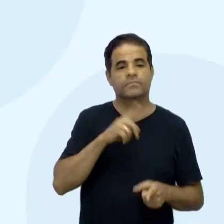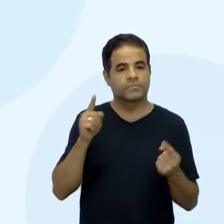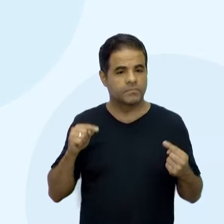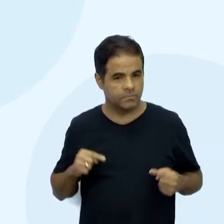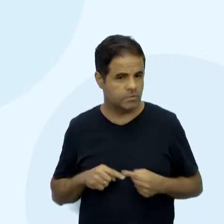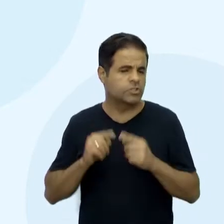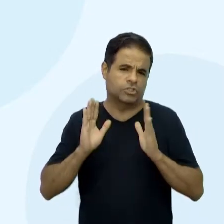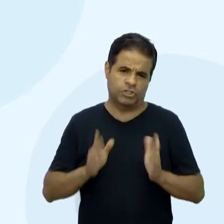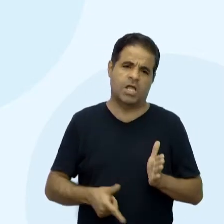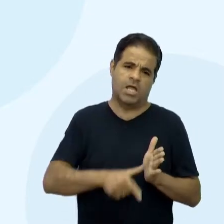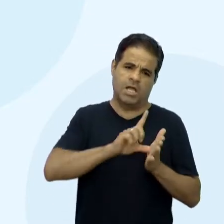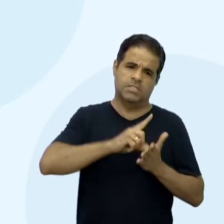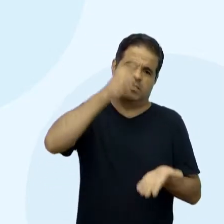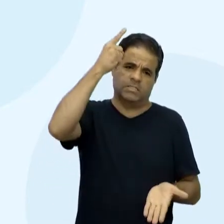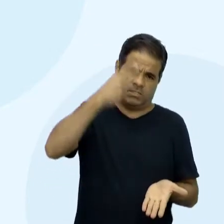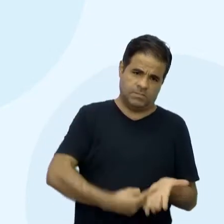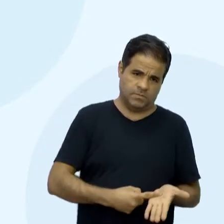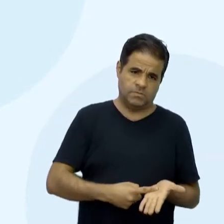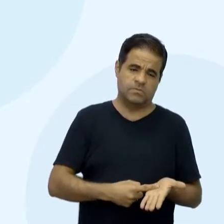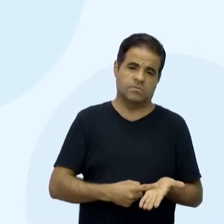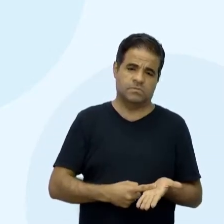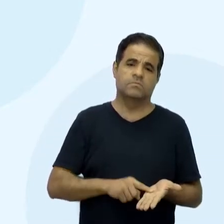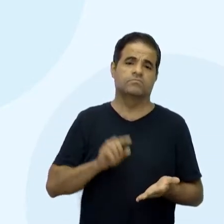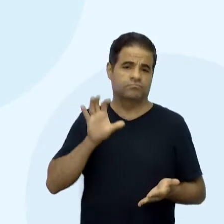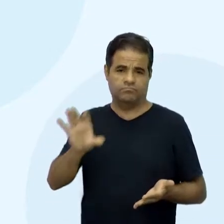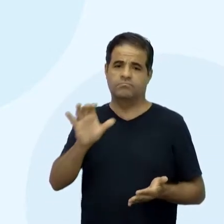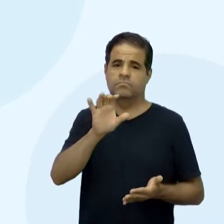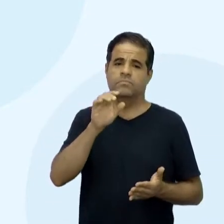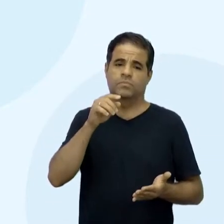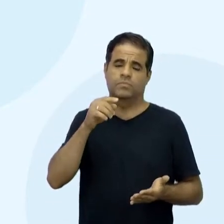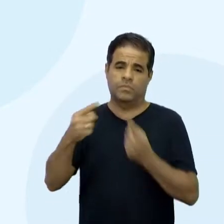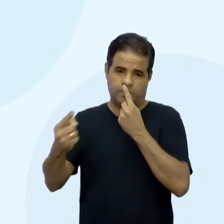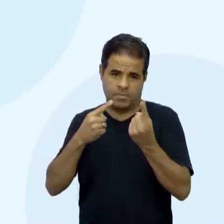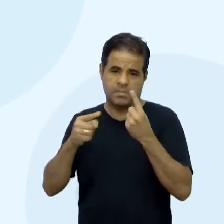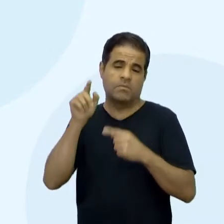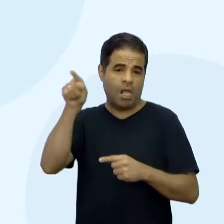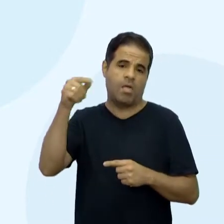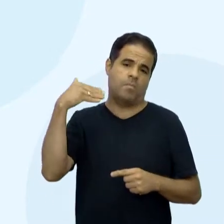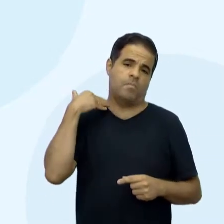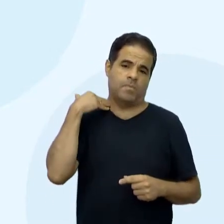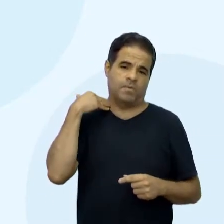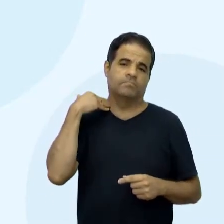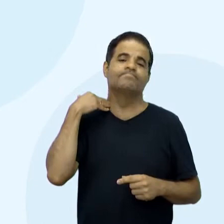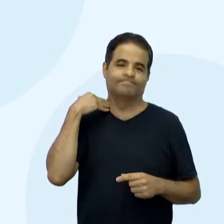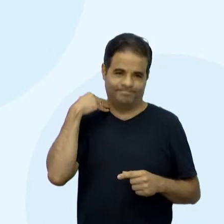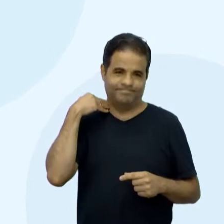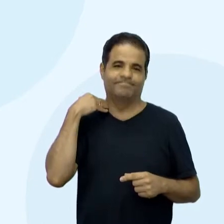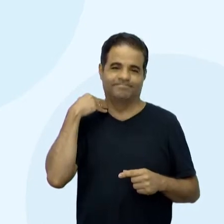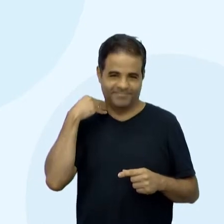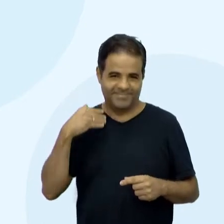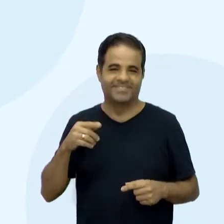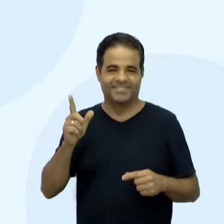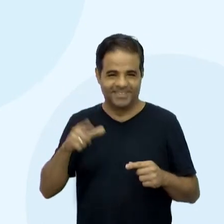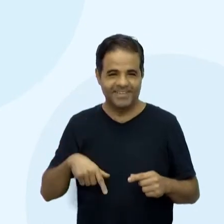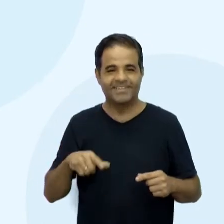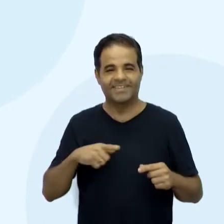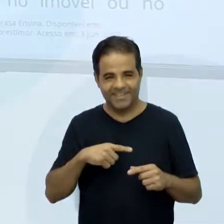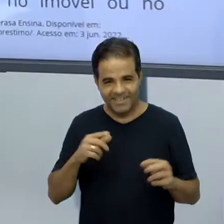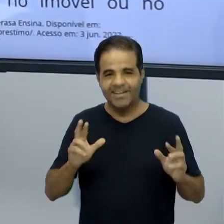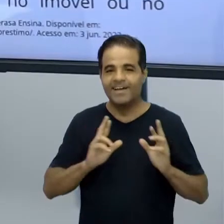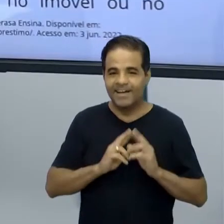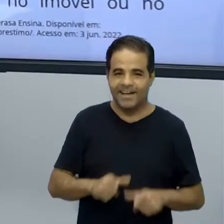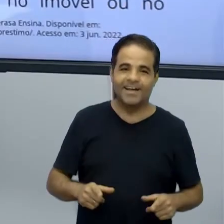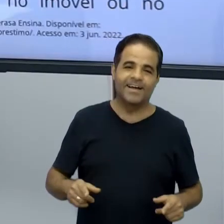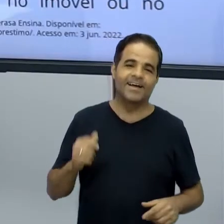um objetivo já definido e alinhado com o banco. Então, o que você pegar aí num financiamento, ele já tem aí